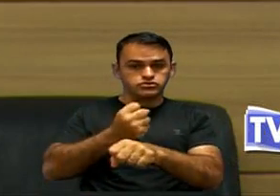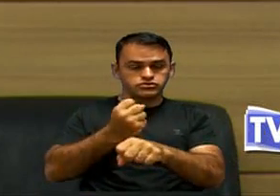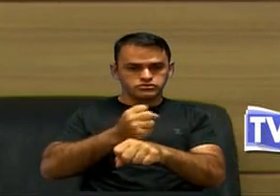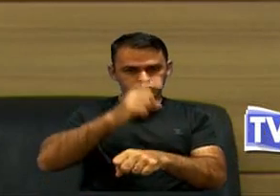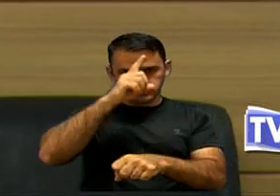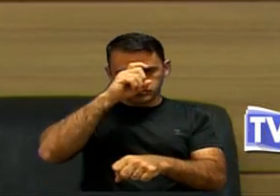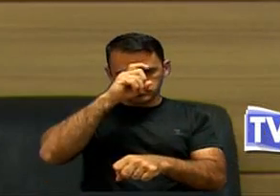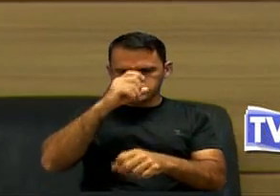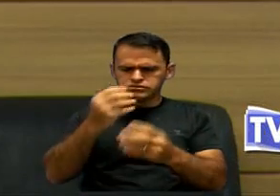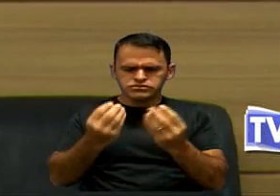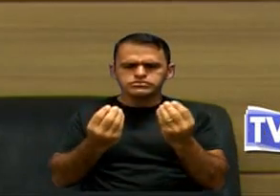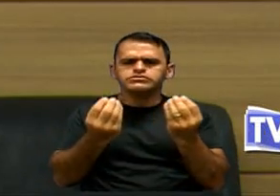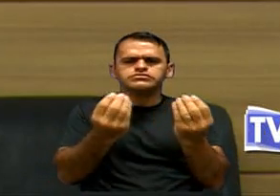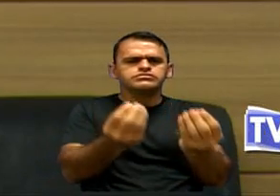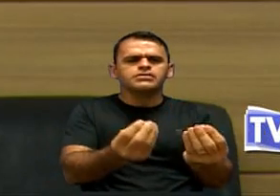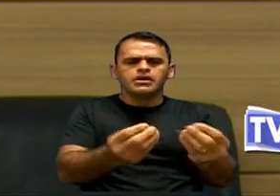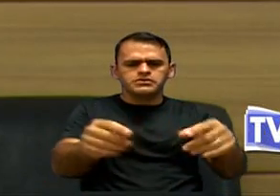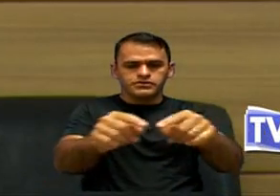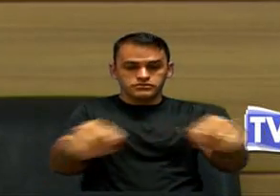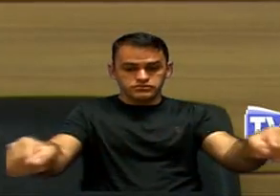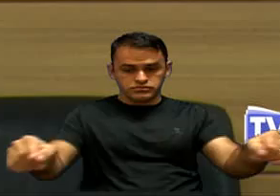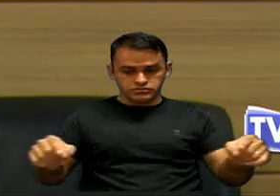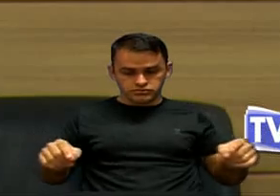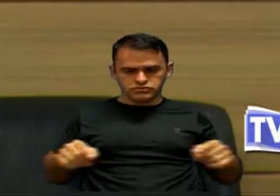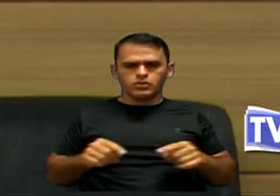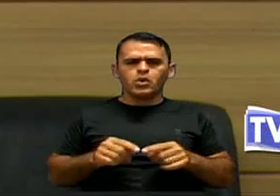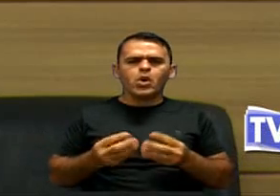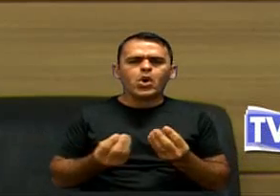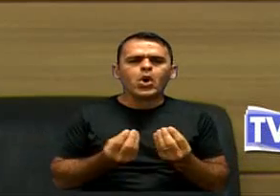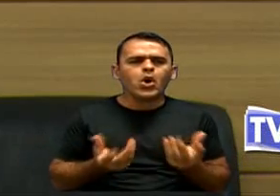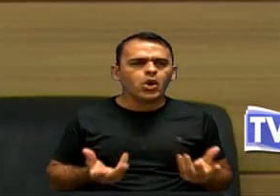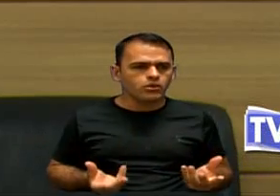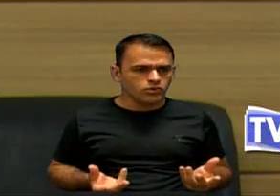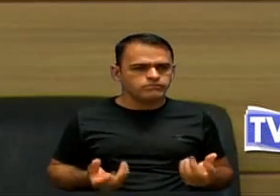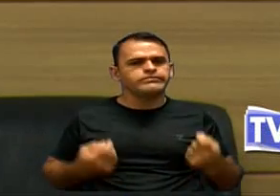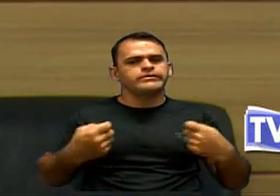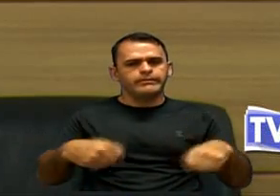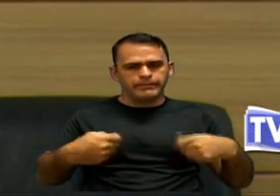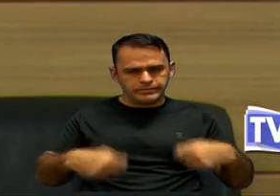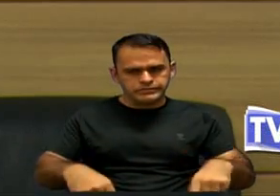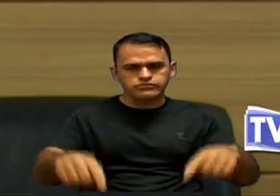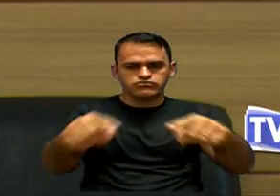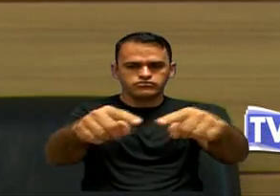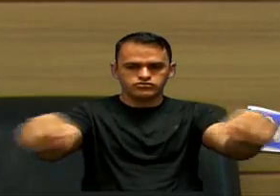Para você doar uma área institucional, tem que ter um loteamento aprovado,